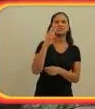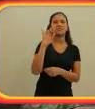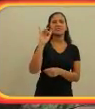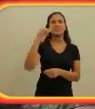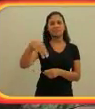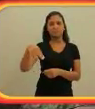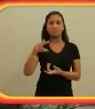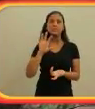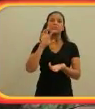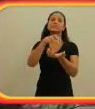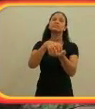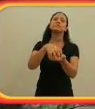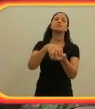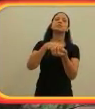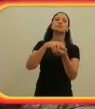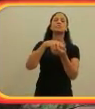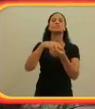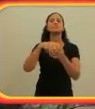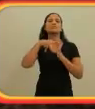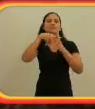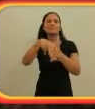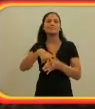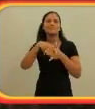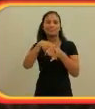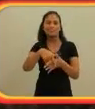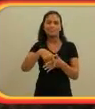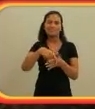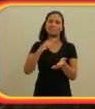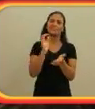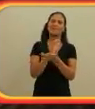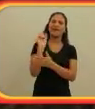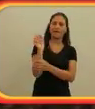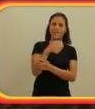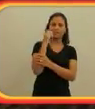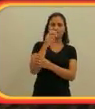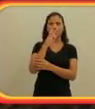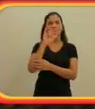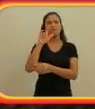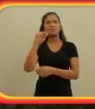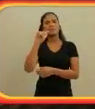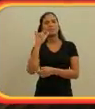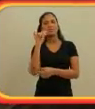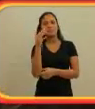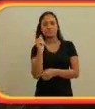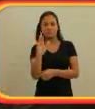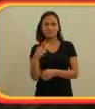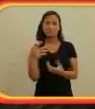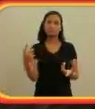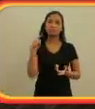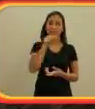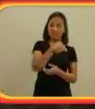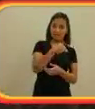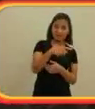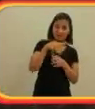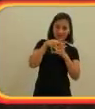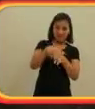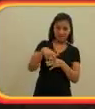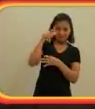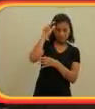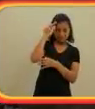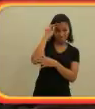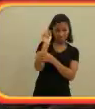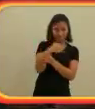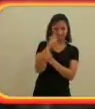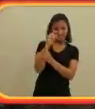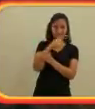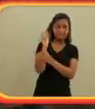CERVIM, Centro de Ecoterapia e Reabilitação da Vila Militar. A ecoterapia é uma terapia que utiliza o cavalo como